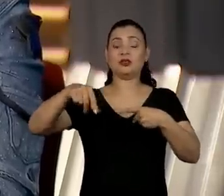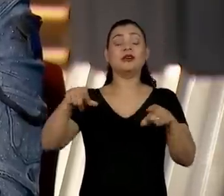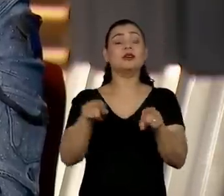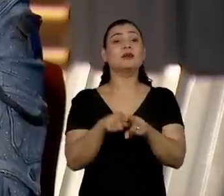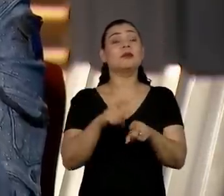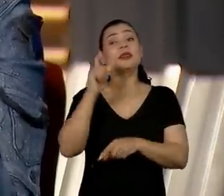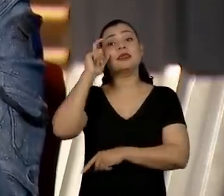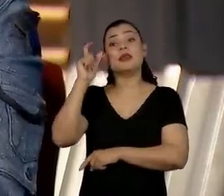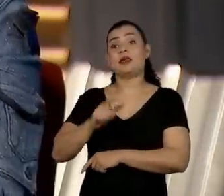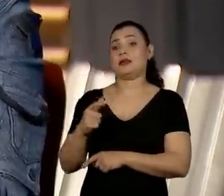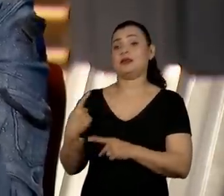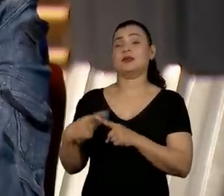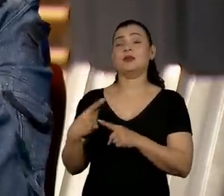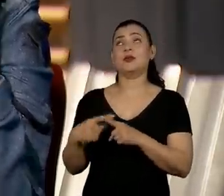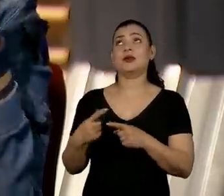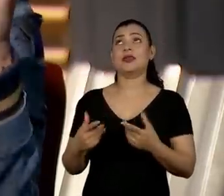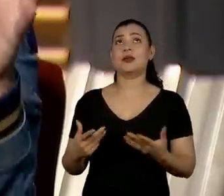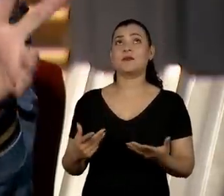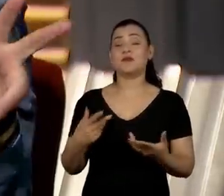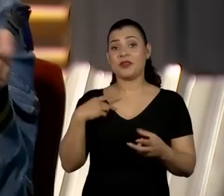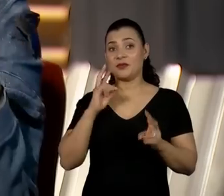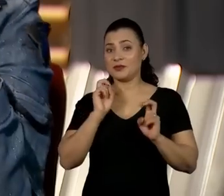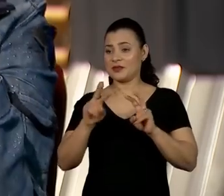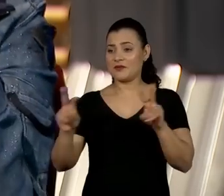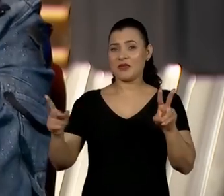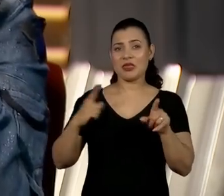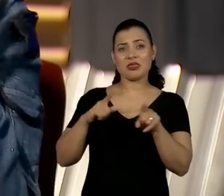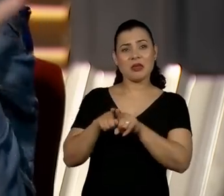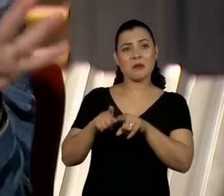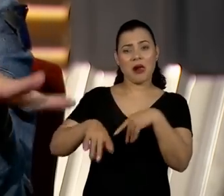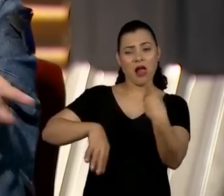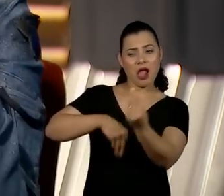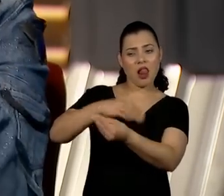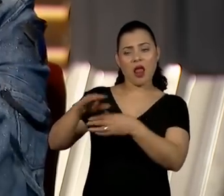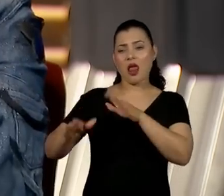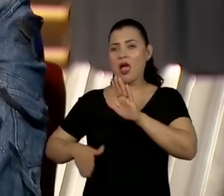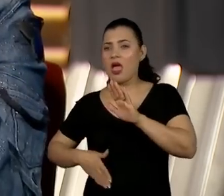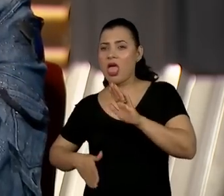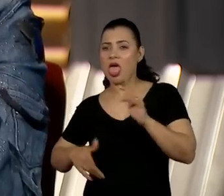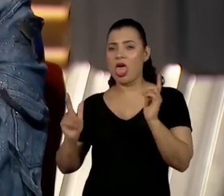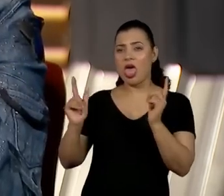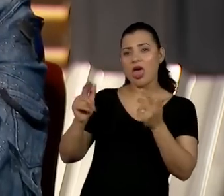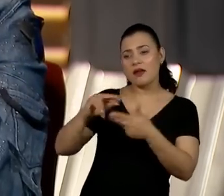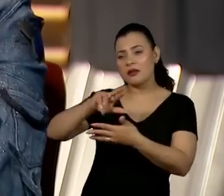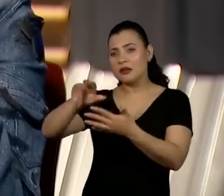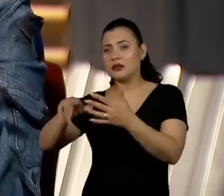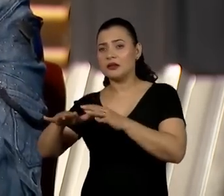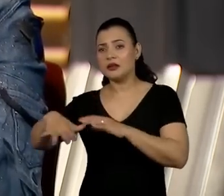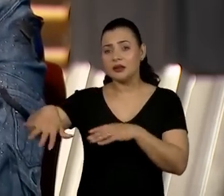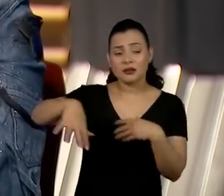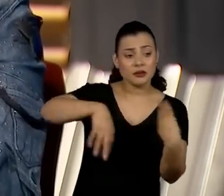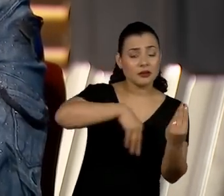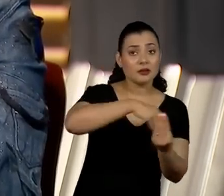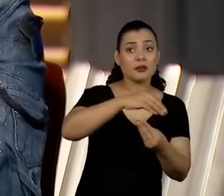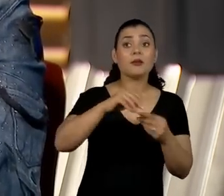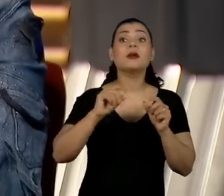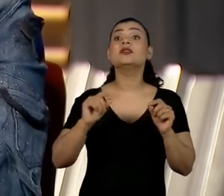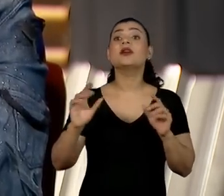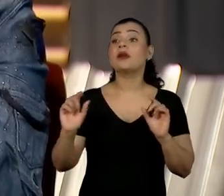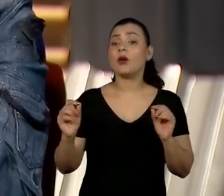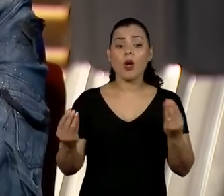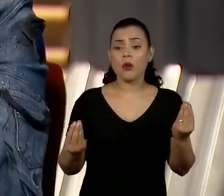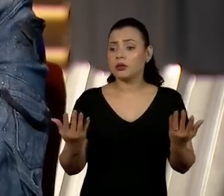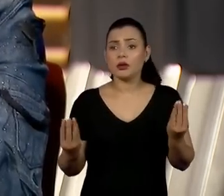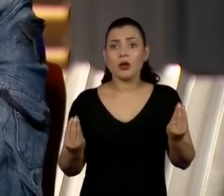quando você vê toda aquela onda Marginal aquela né aquela malandragem toda só quem que aprendeu com quem